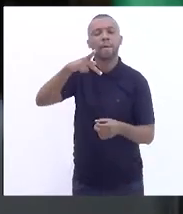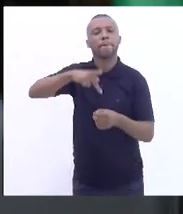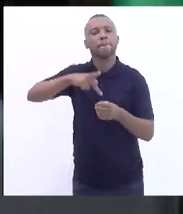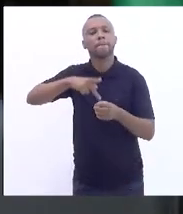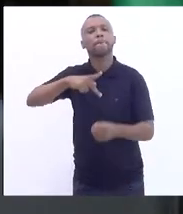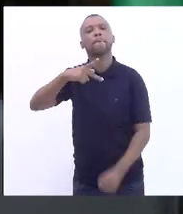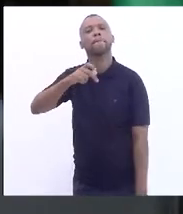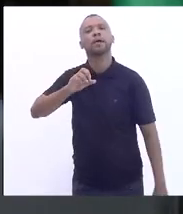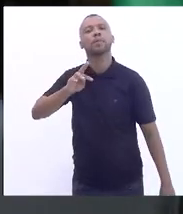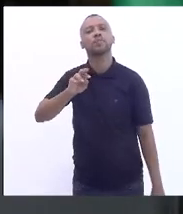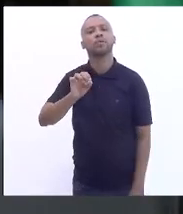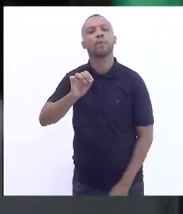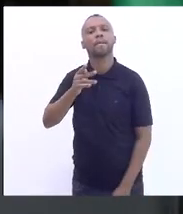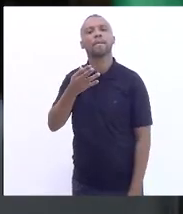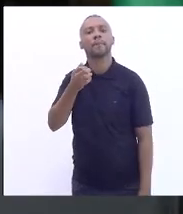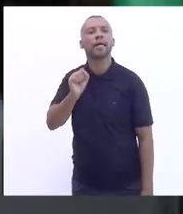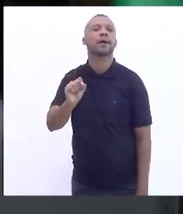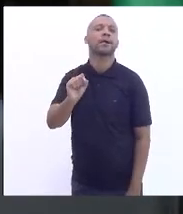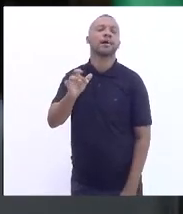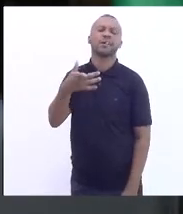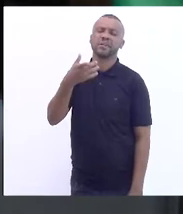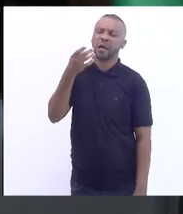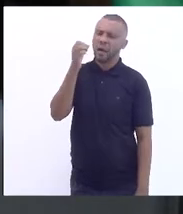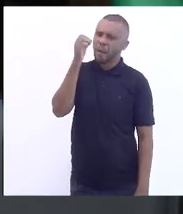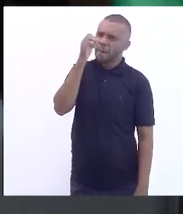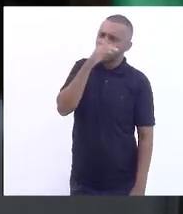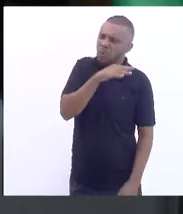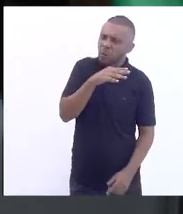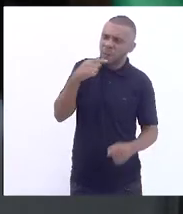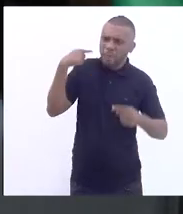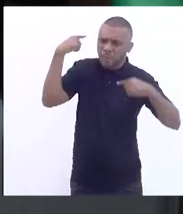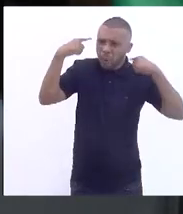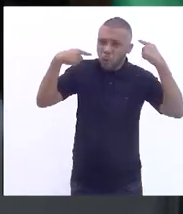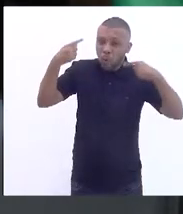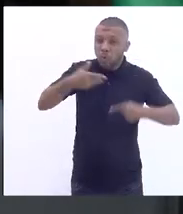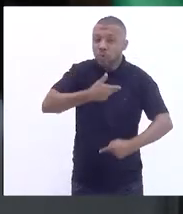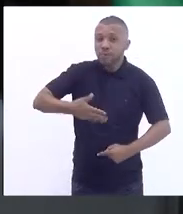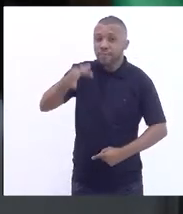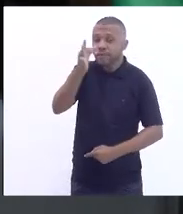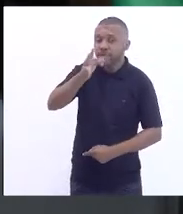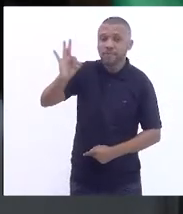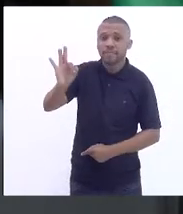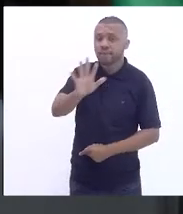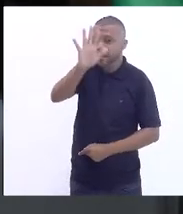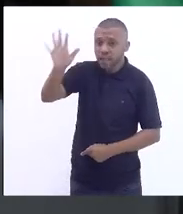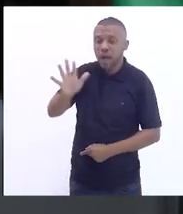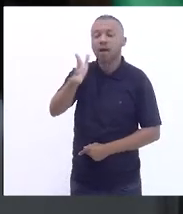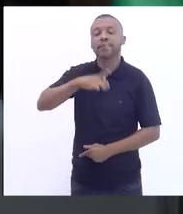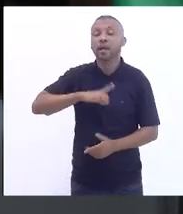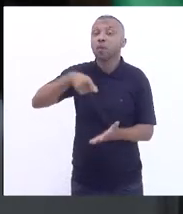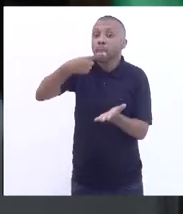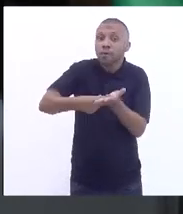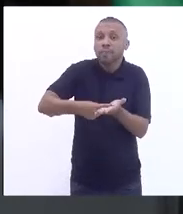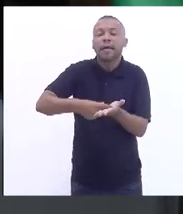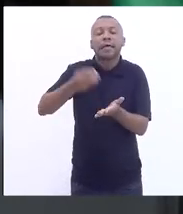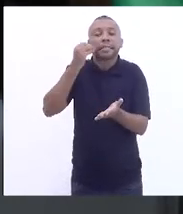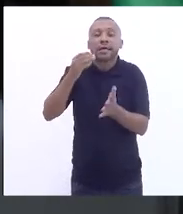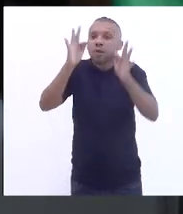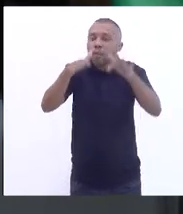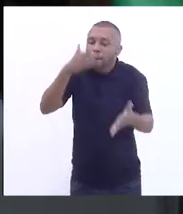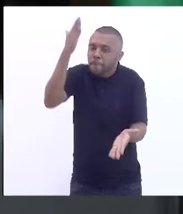federal e um compromisso de estar junto para lutar para acabar terminar a tirar